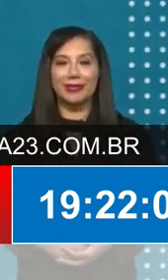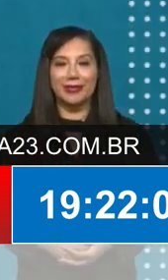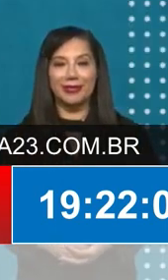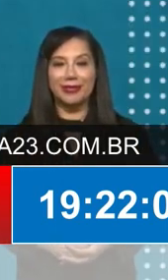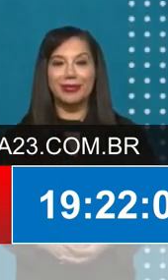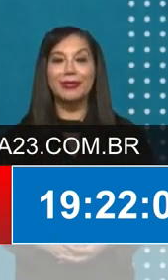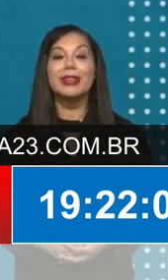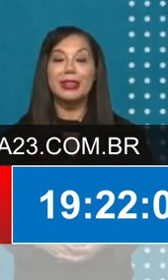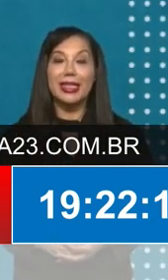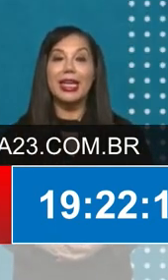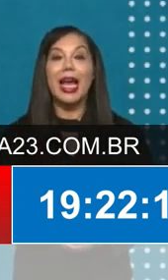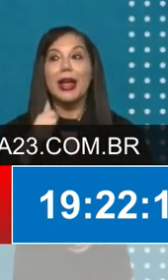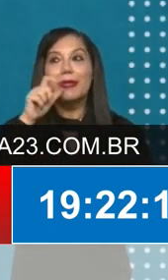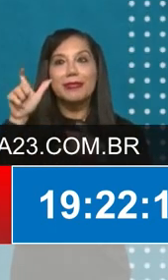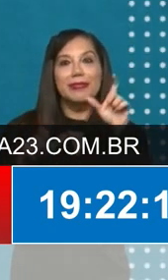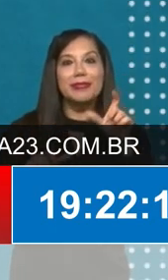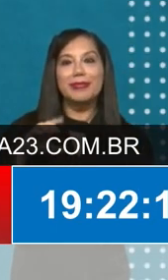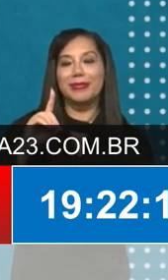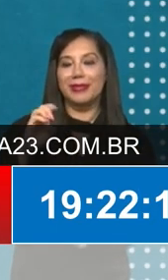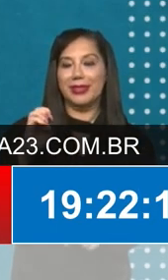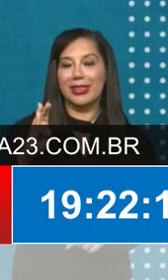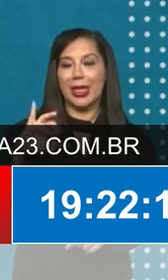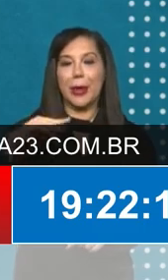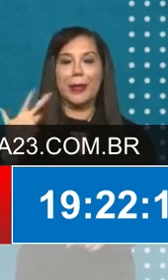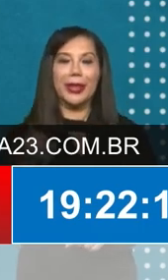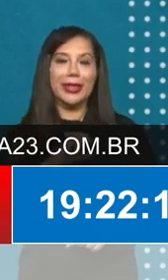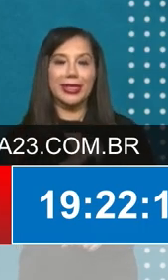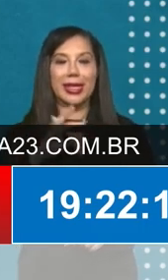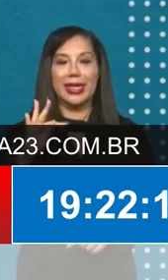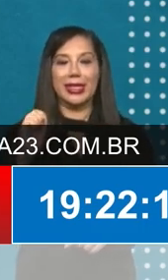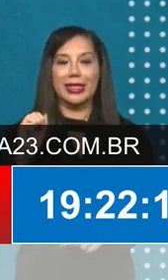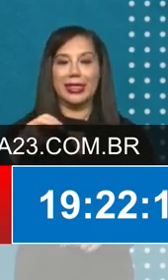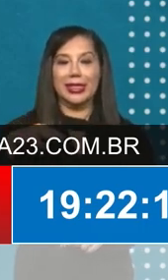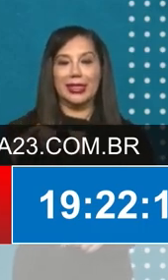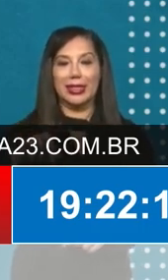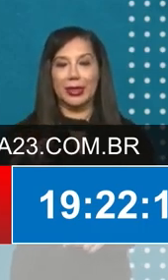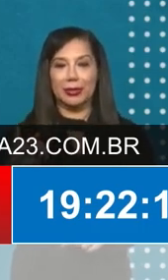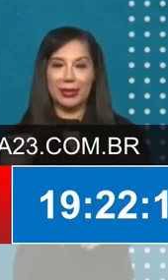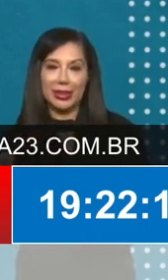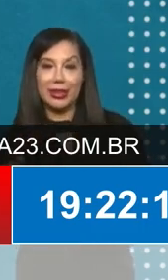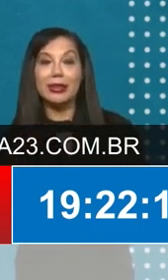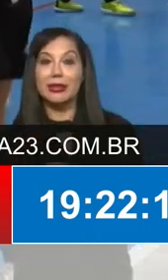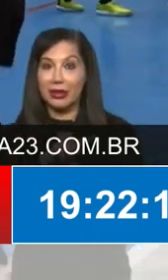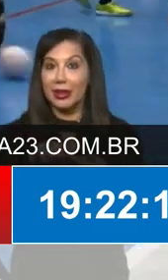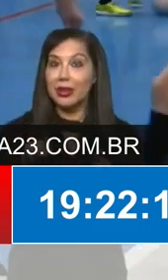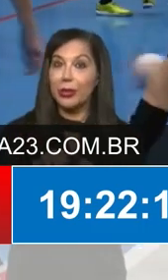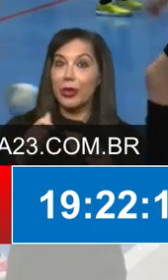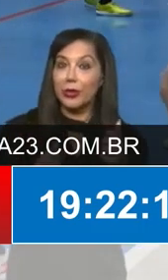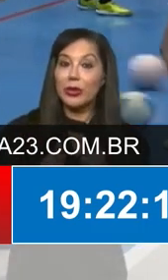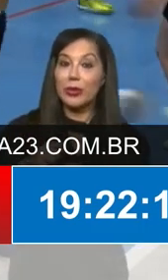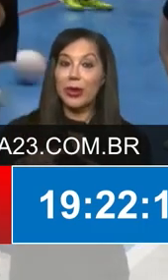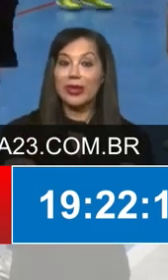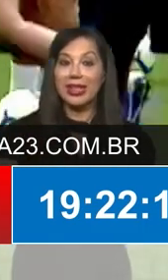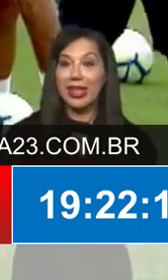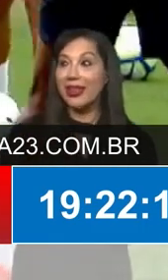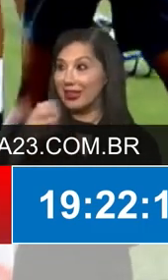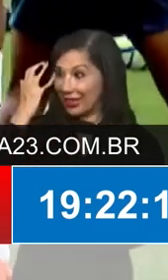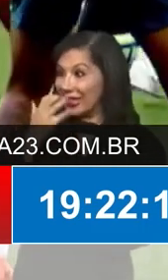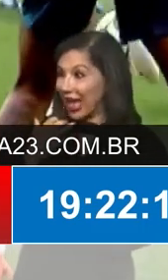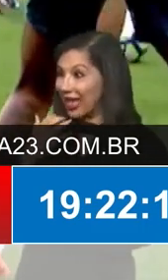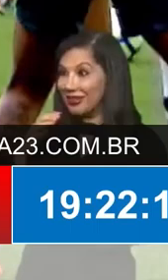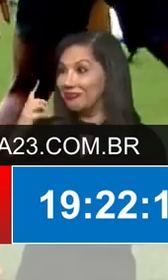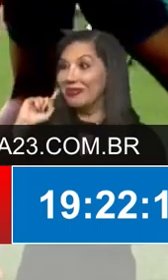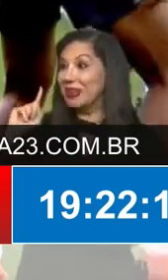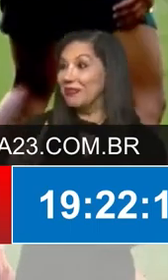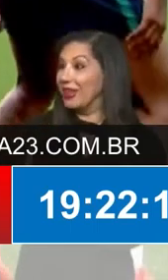As jogadoras que eu mais gosto, a Debinha e a Tamires. A Tamires e a Debinha também jogaram futsal. Sério? Eu não sabia. Vai seguir os